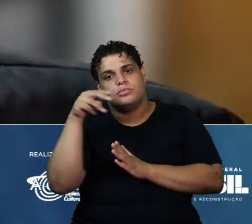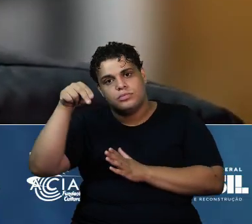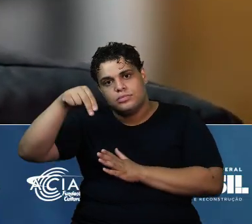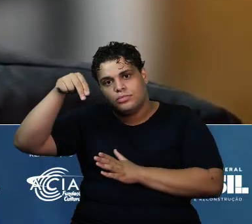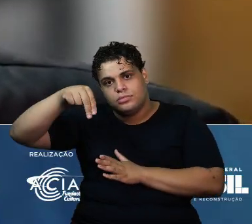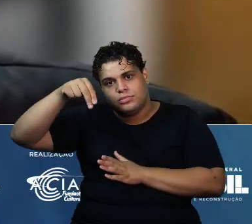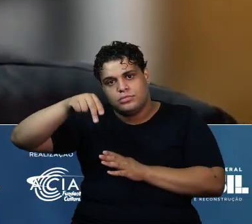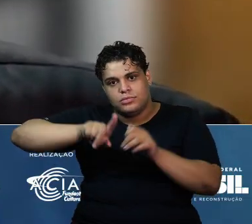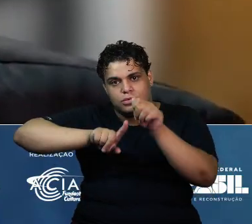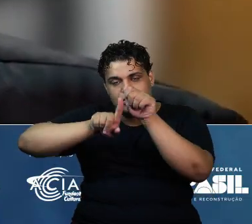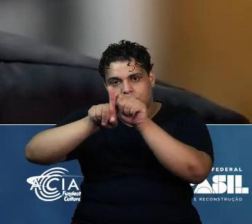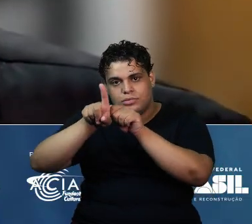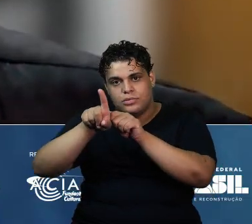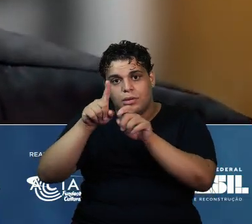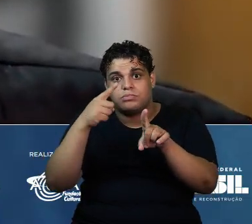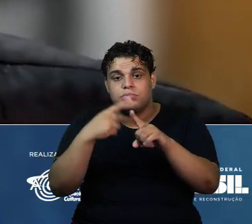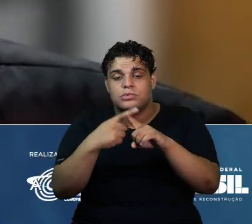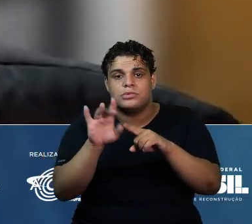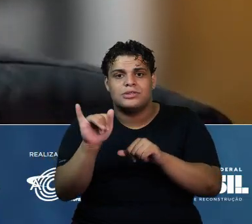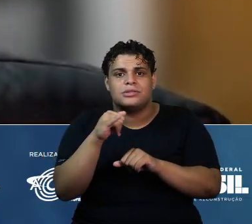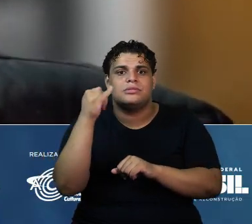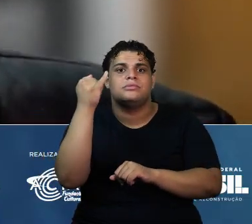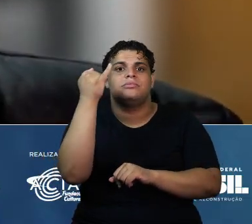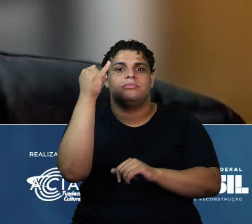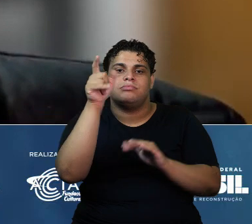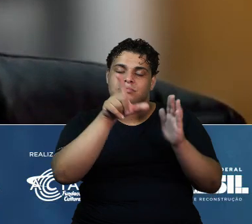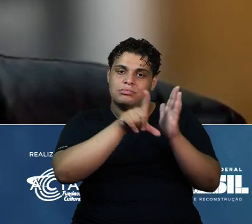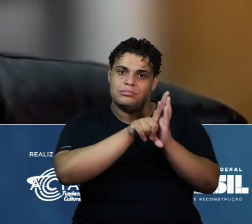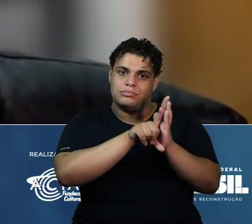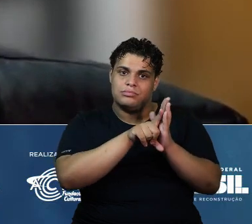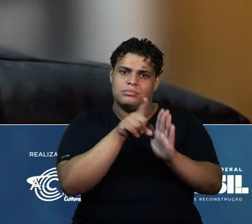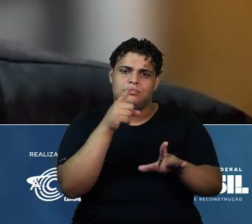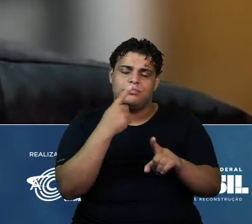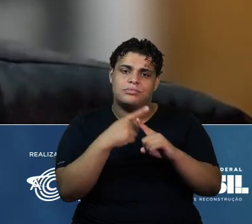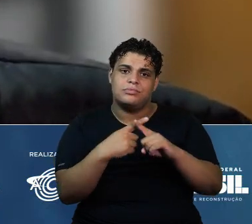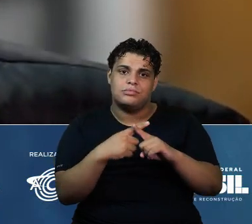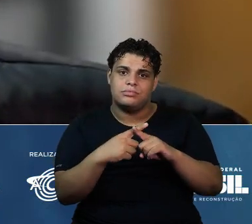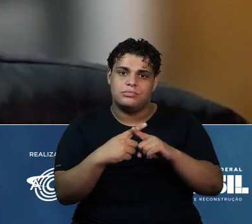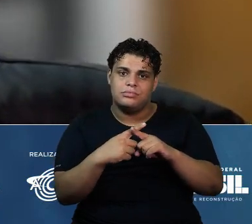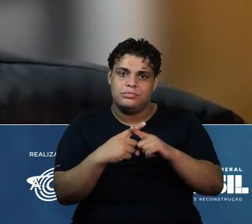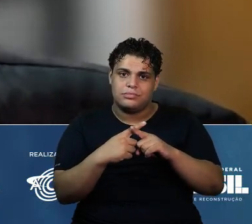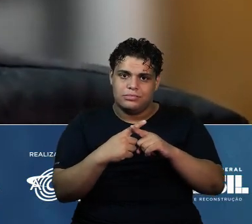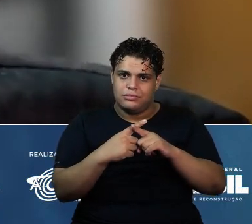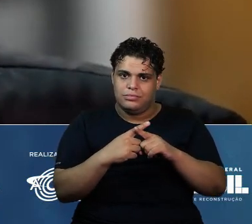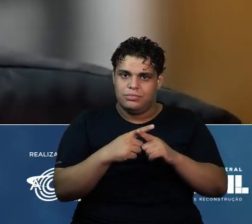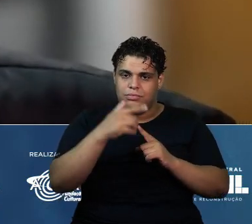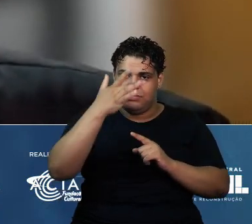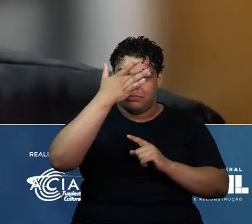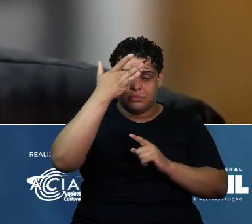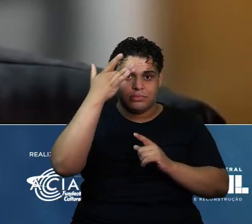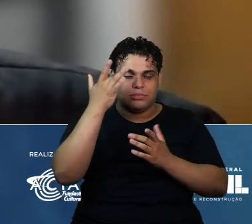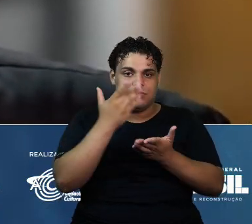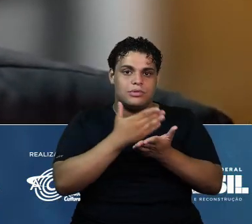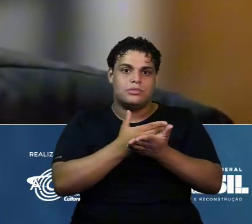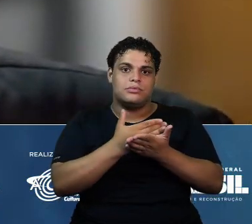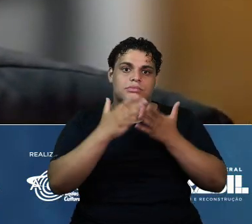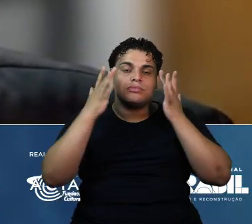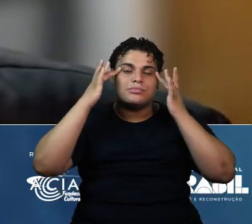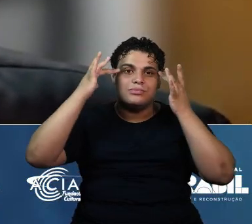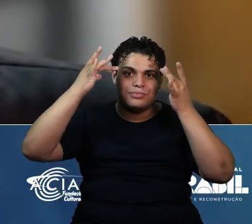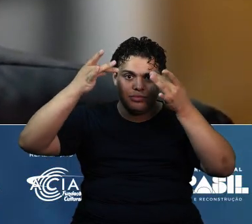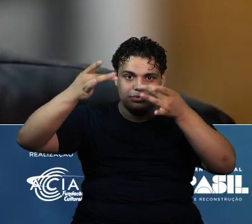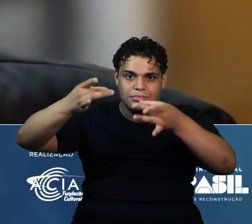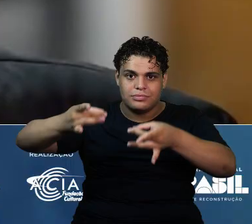o mês de segurança aquática. Por que que é importante essa lei? Porque é como as pessoas começam a prestar mais